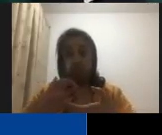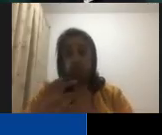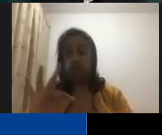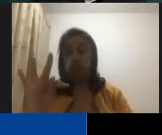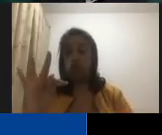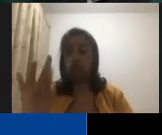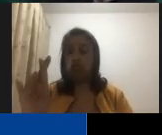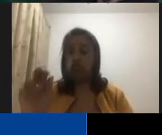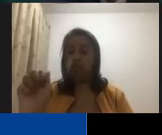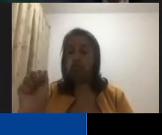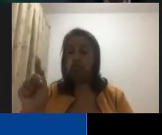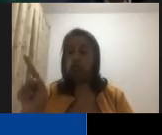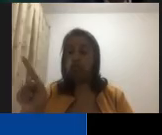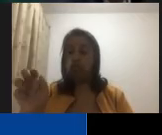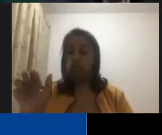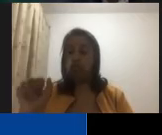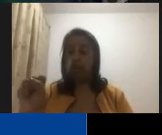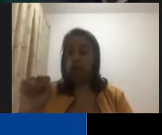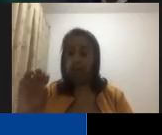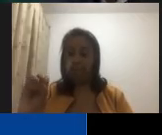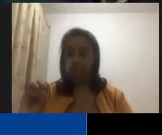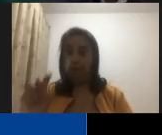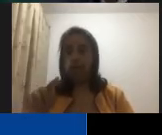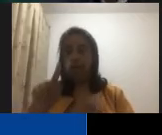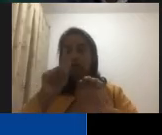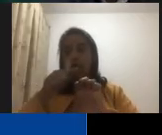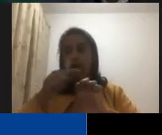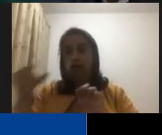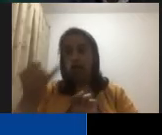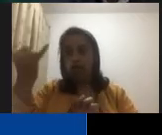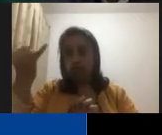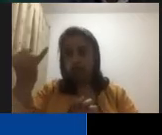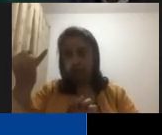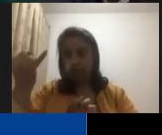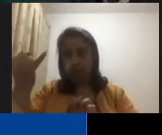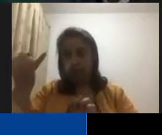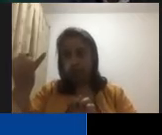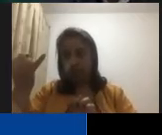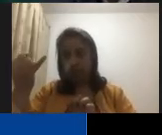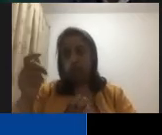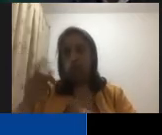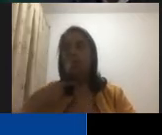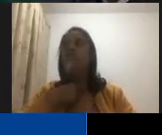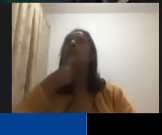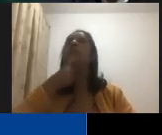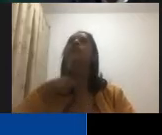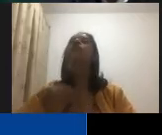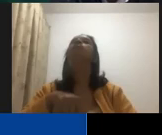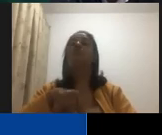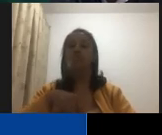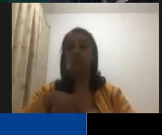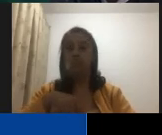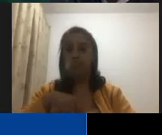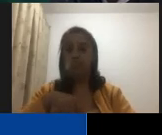como se ele tracionasse de um lado e de outro, e ele tracionando, ele enrijece o pescoço, e deixa o pescoço mais rígido. Então,